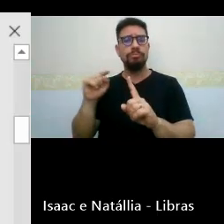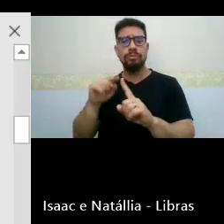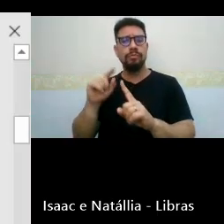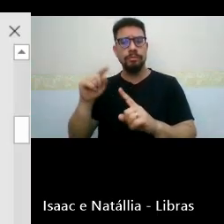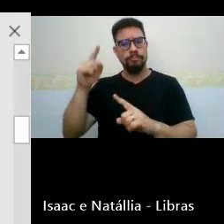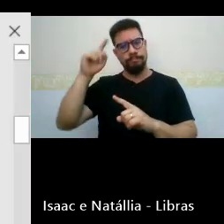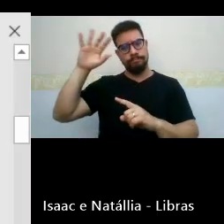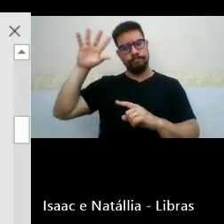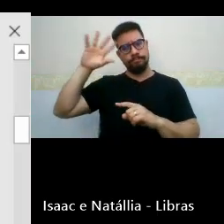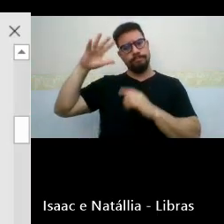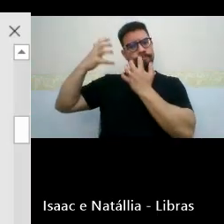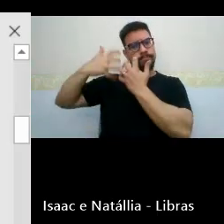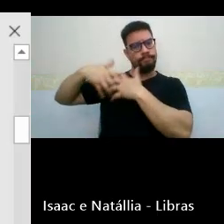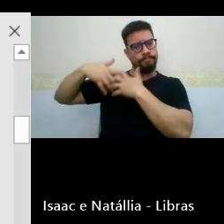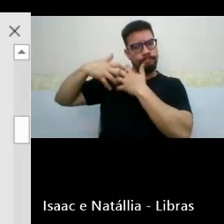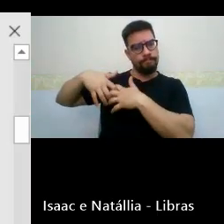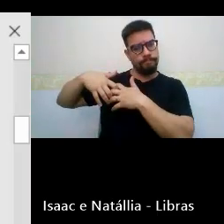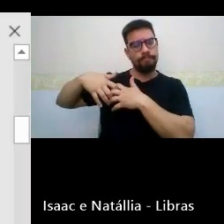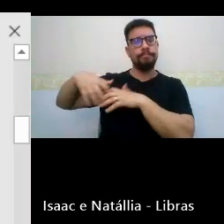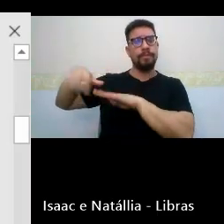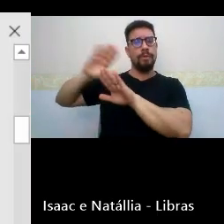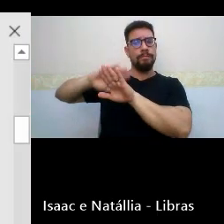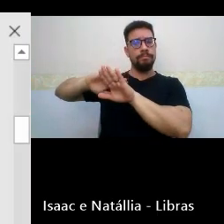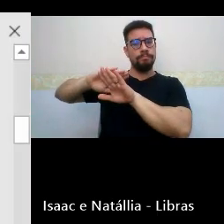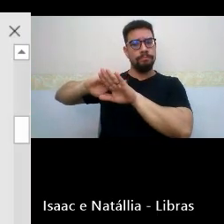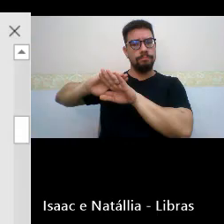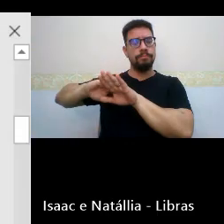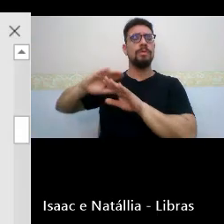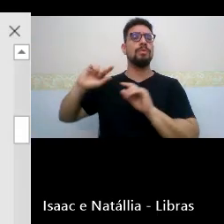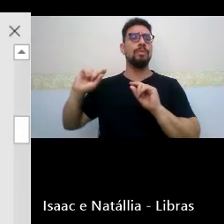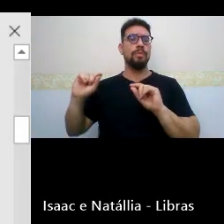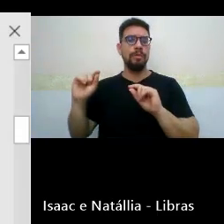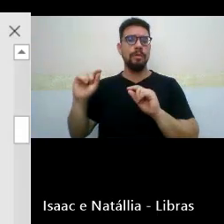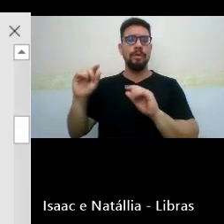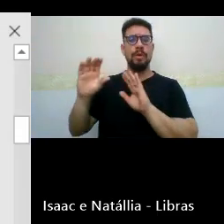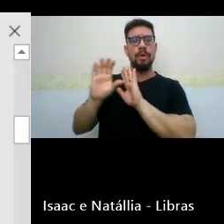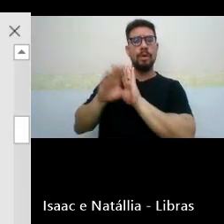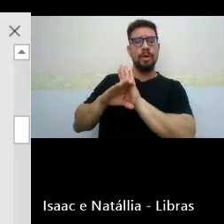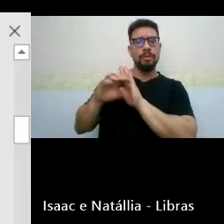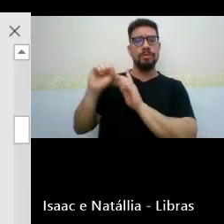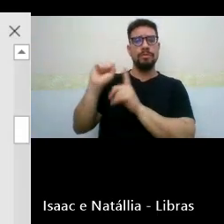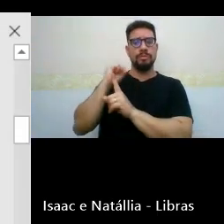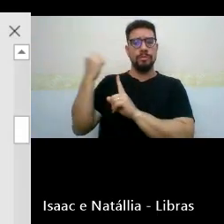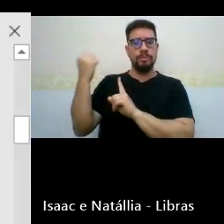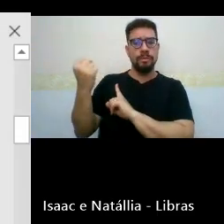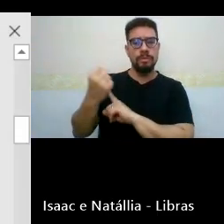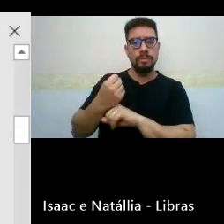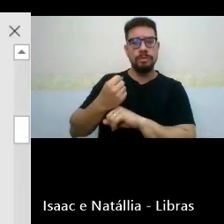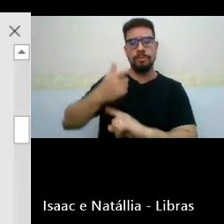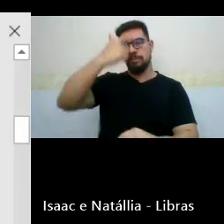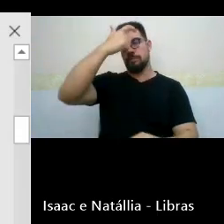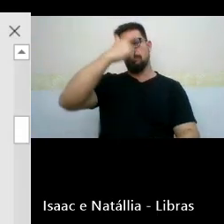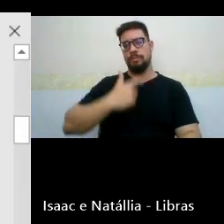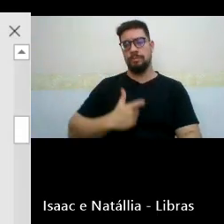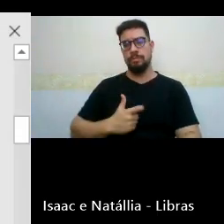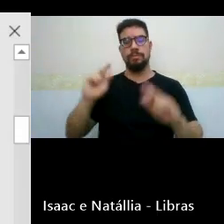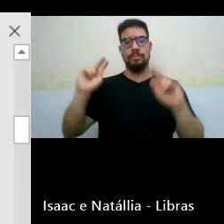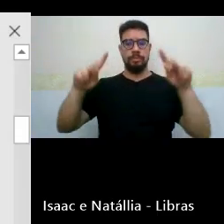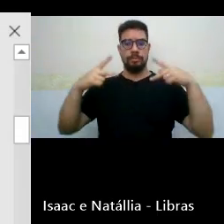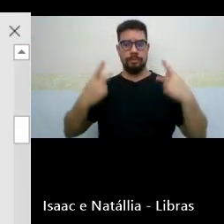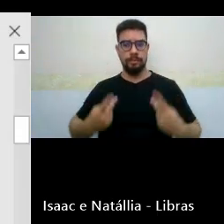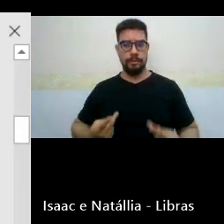possui um conjunto implícito, uma concepção de sociedade, de homem, enquanto concepção